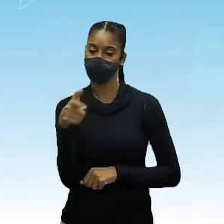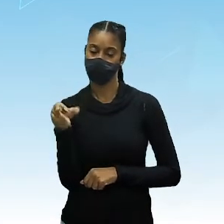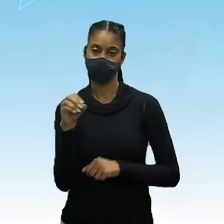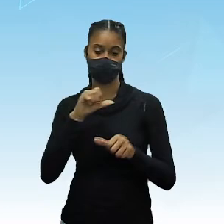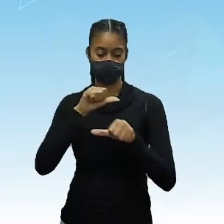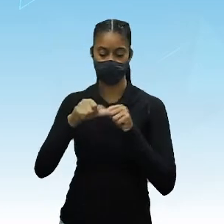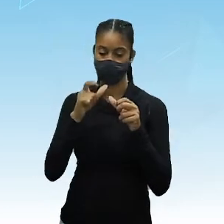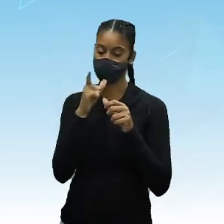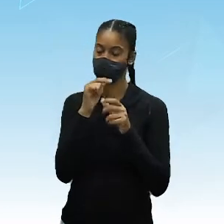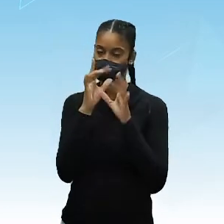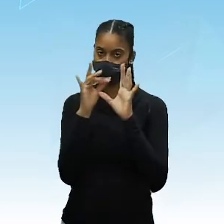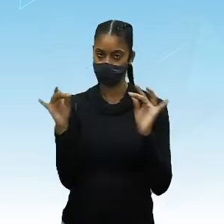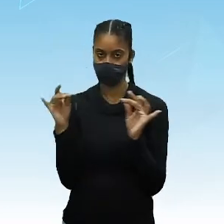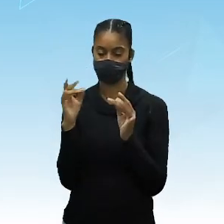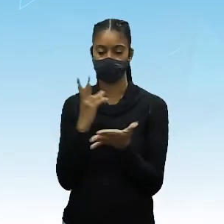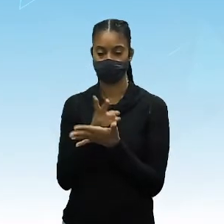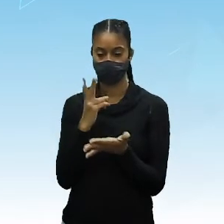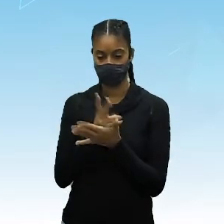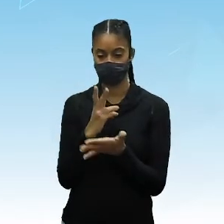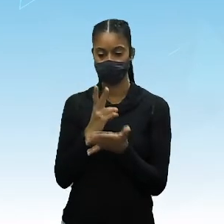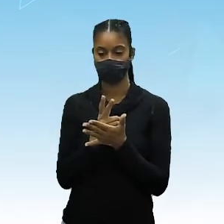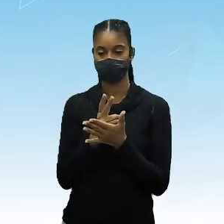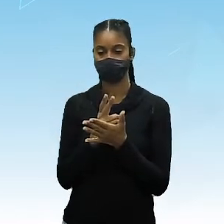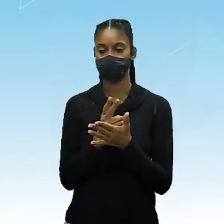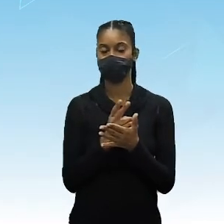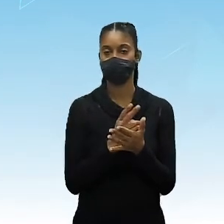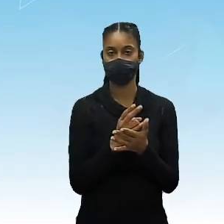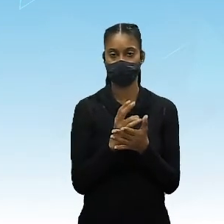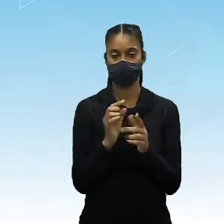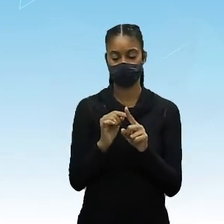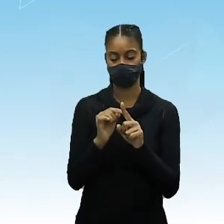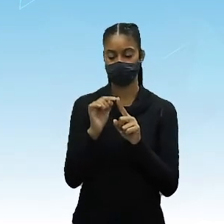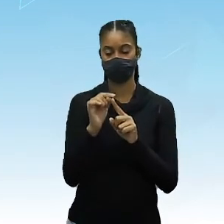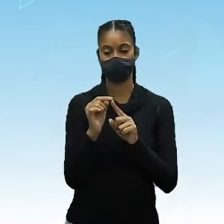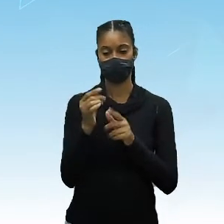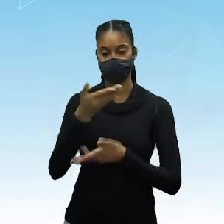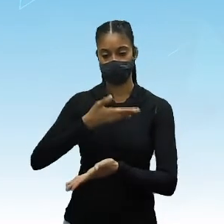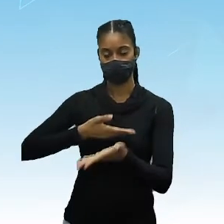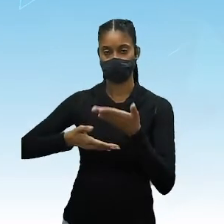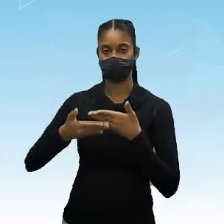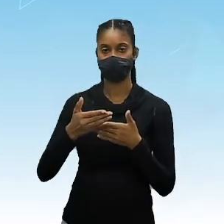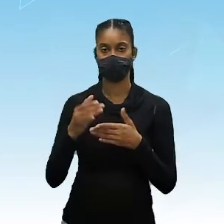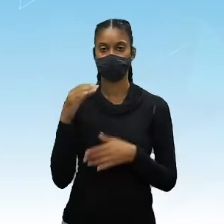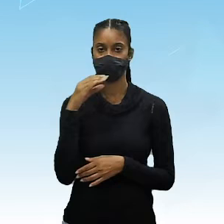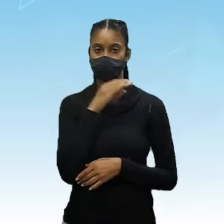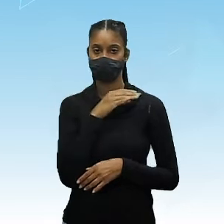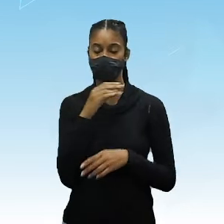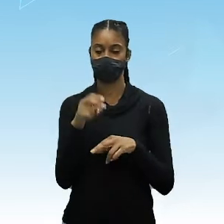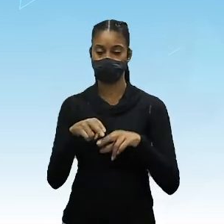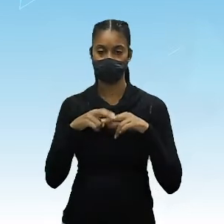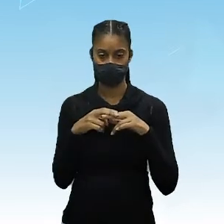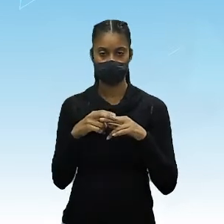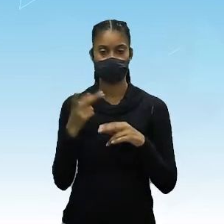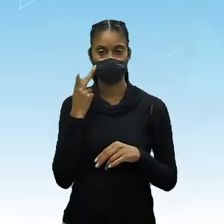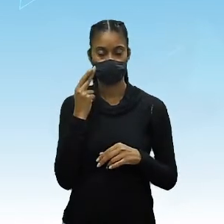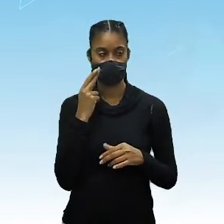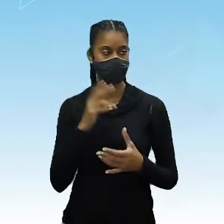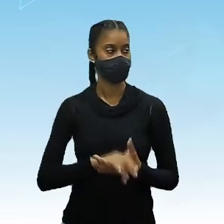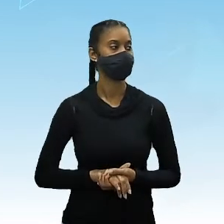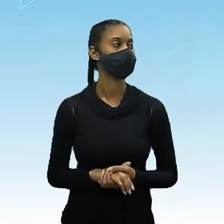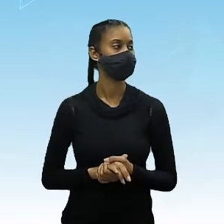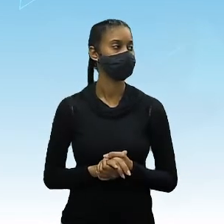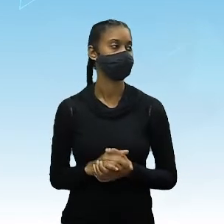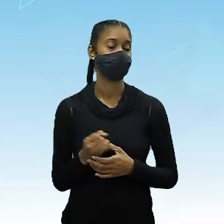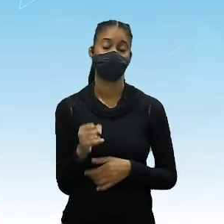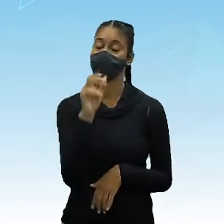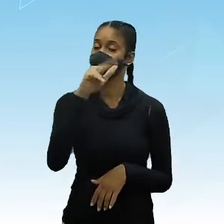transformando ele em líquido, eu mantenho a mesma temperatura, mas eu aumento a troca de calor. Então por isso que é tão comum, ou se